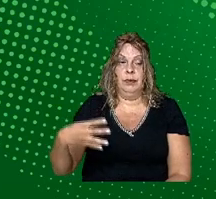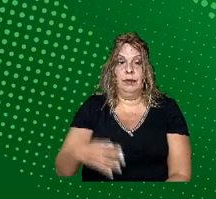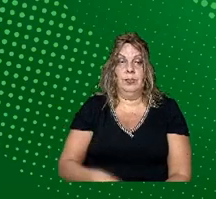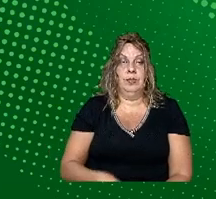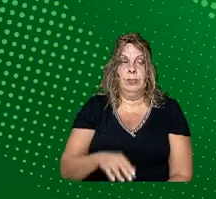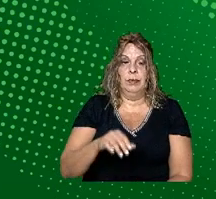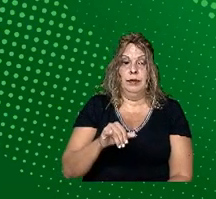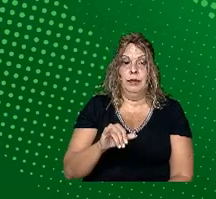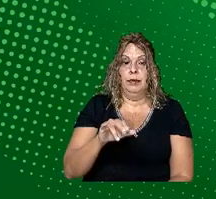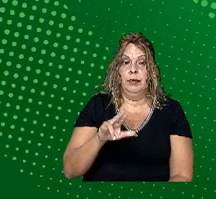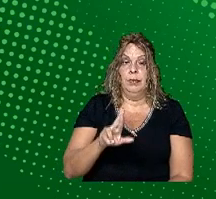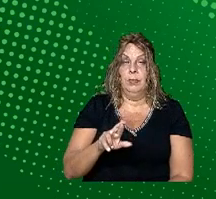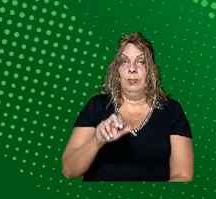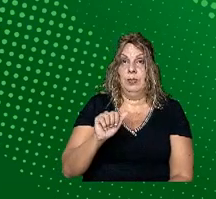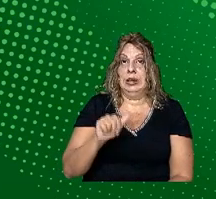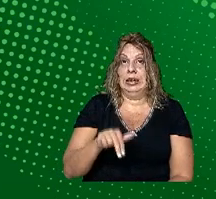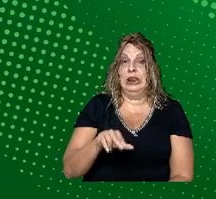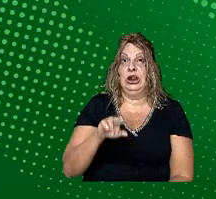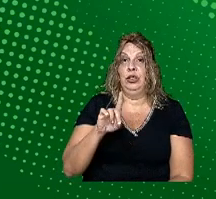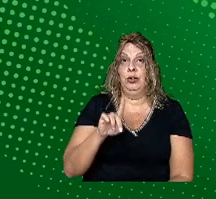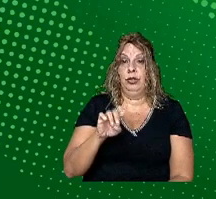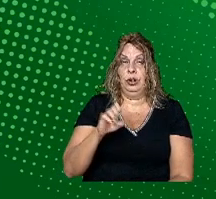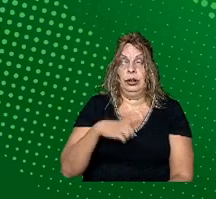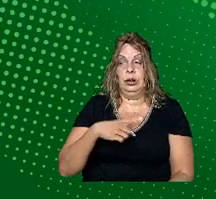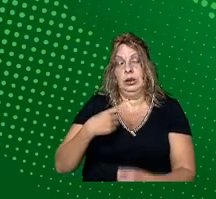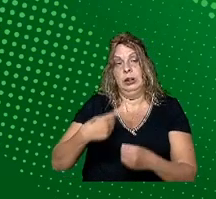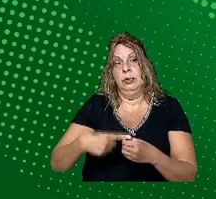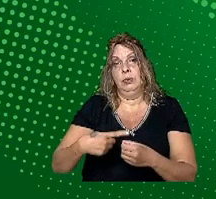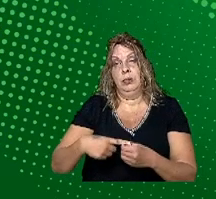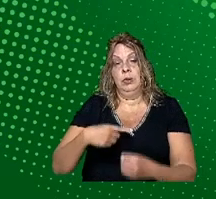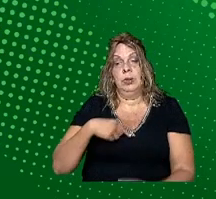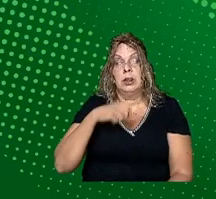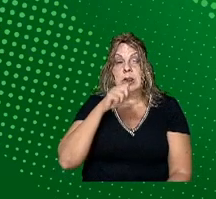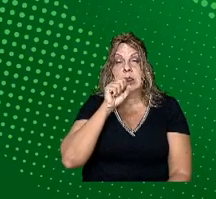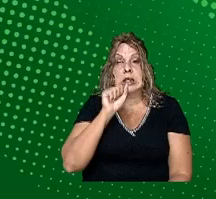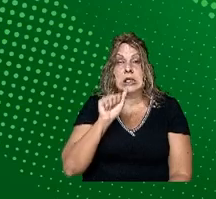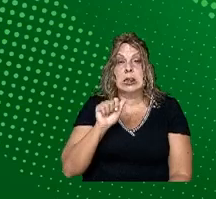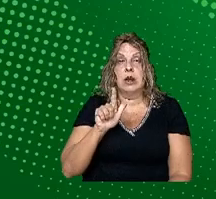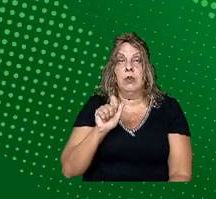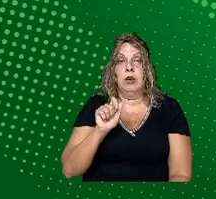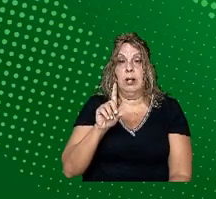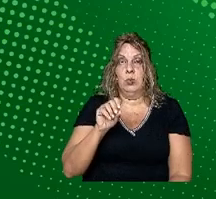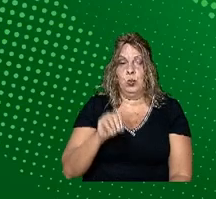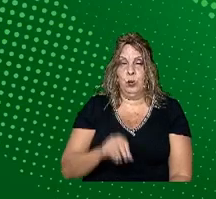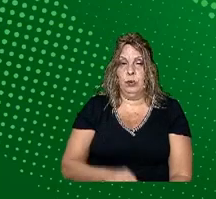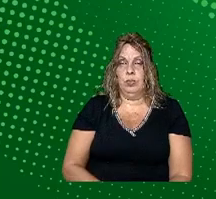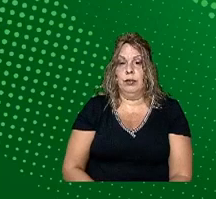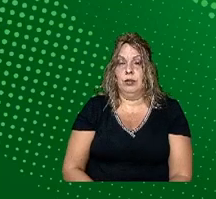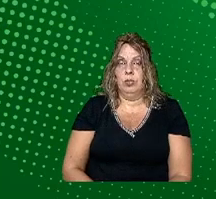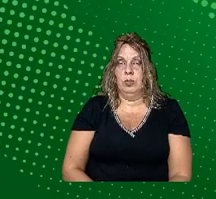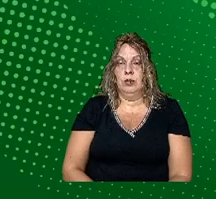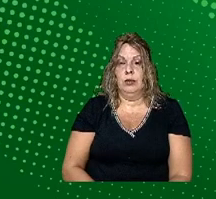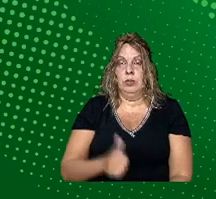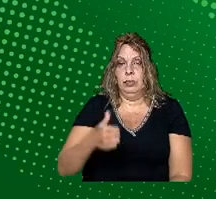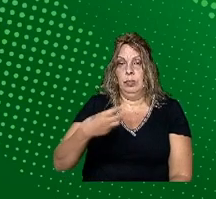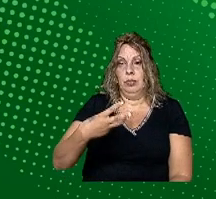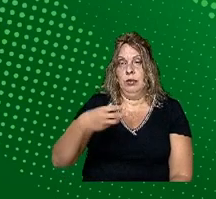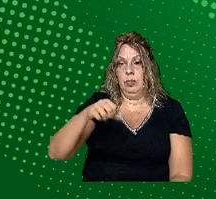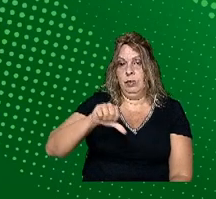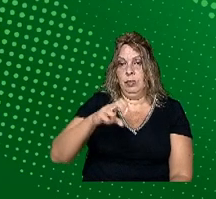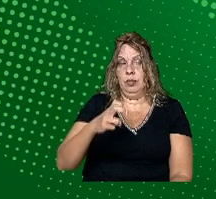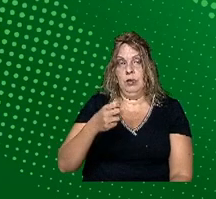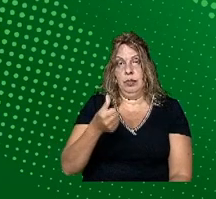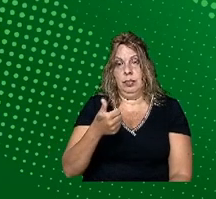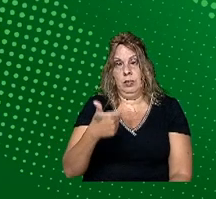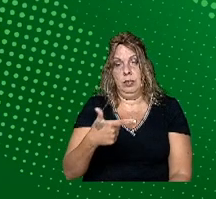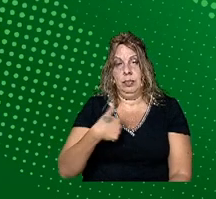055444, Iranilde Santos, de Salgado, Regional Itapuranga, contemplando. Parabéns. E agora, olha só,